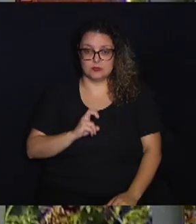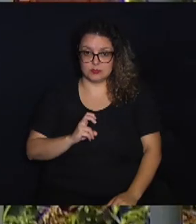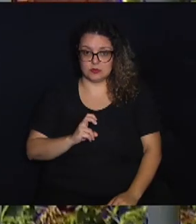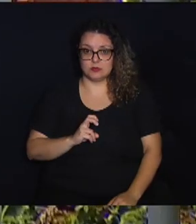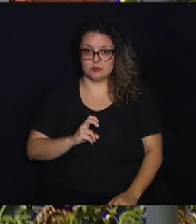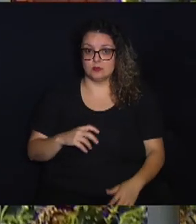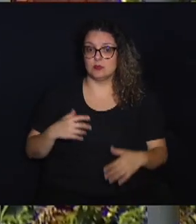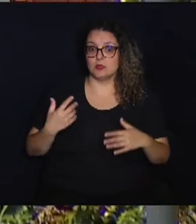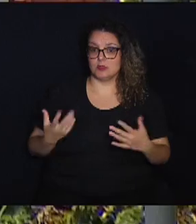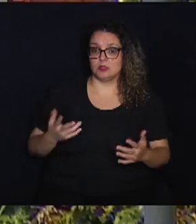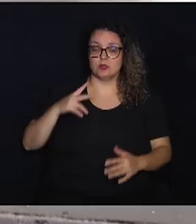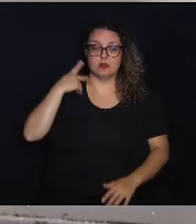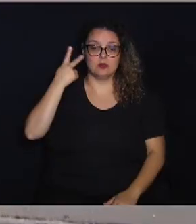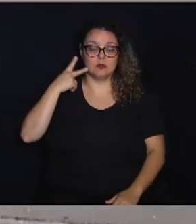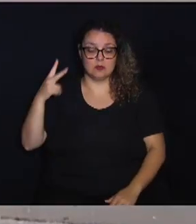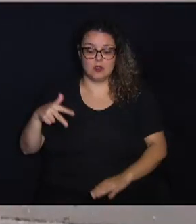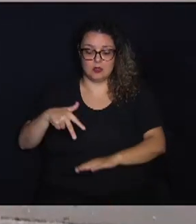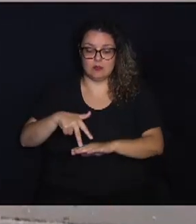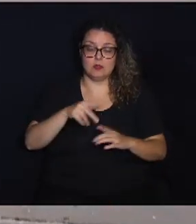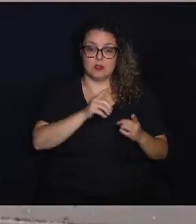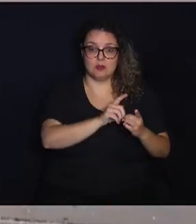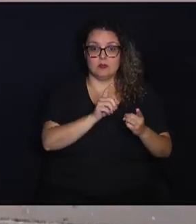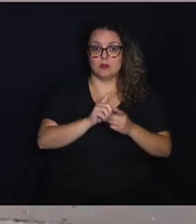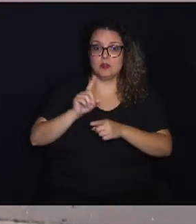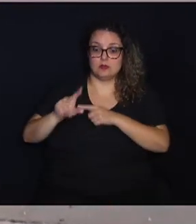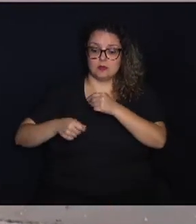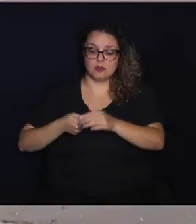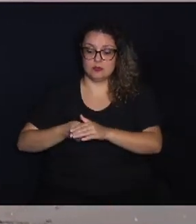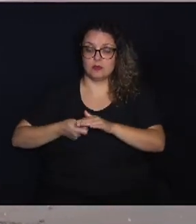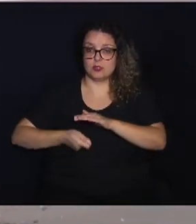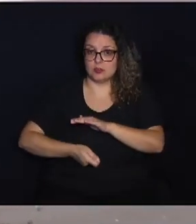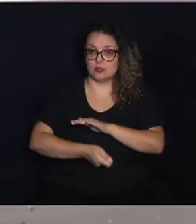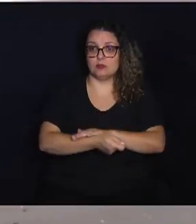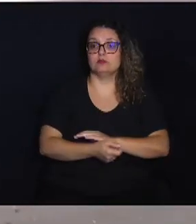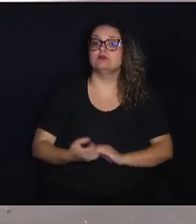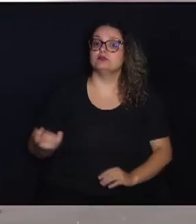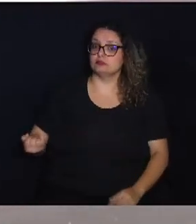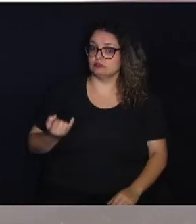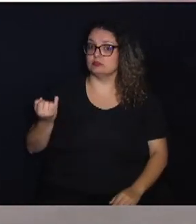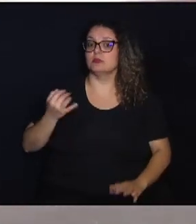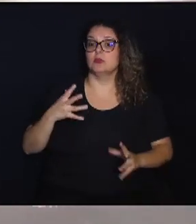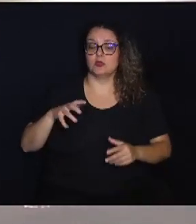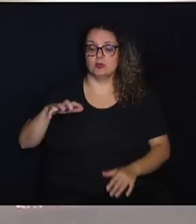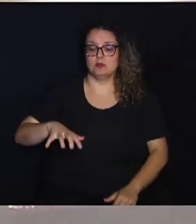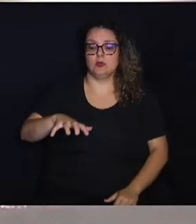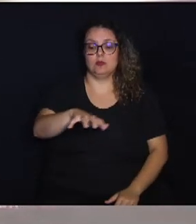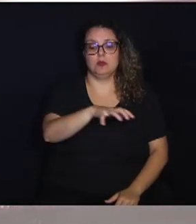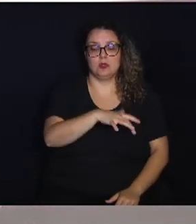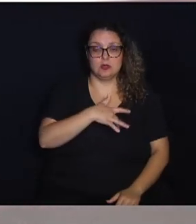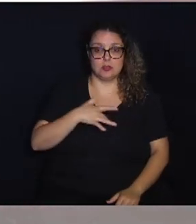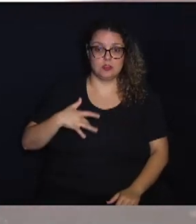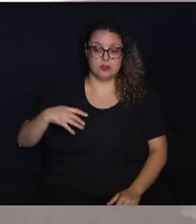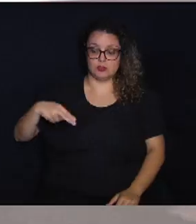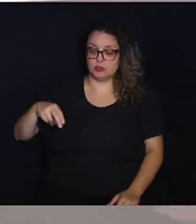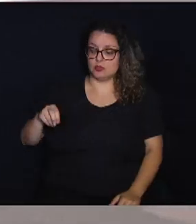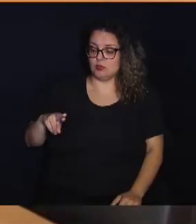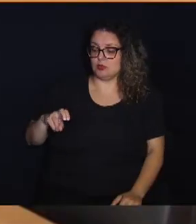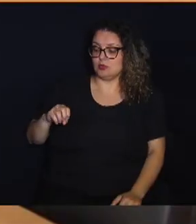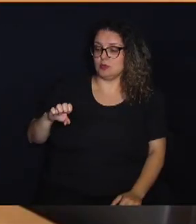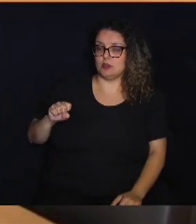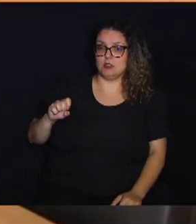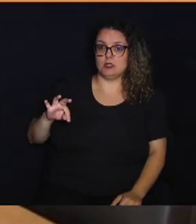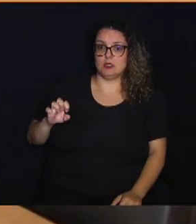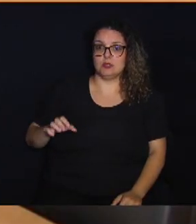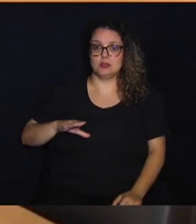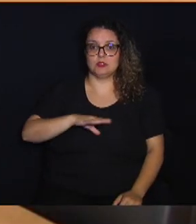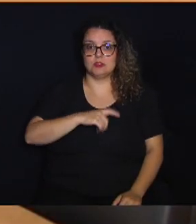então parlamentar contemplou com investimentos significativos todos os centros de saúde da região noroeste de Campinas.